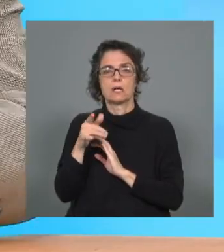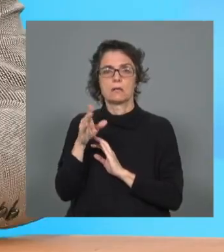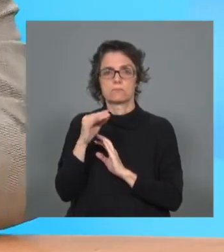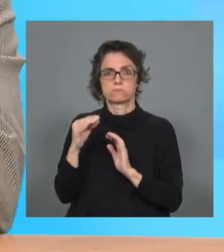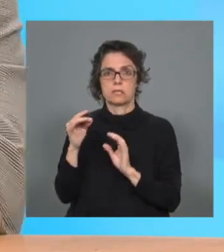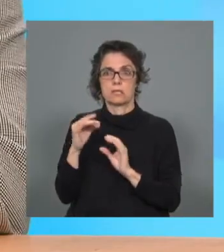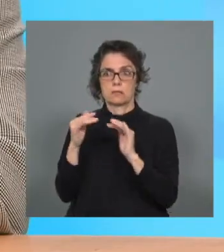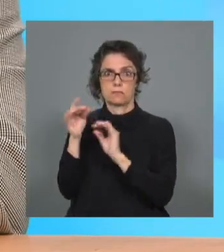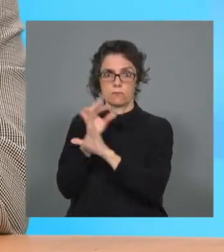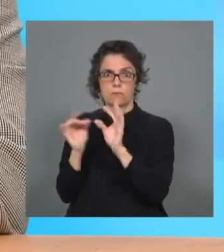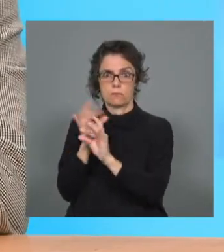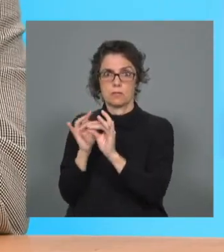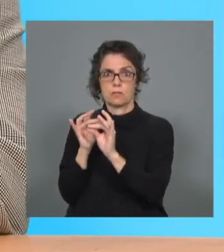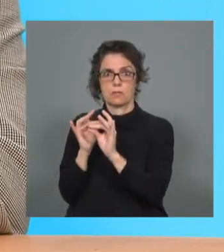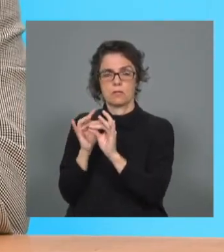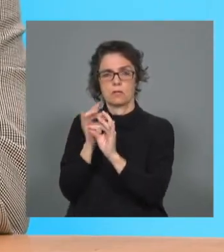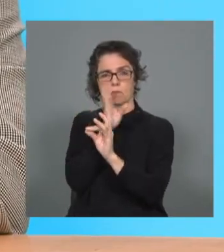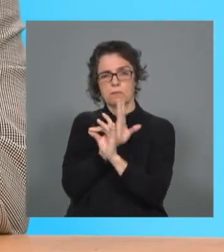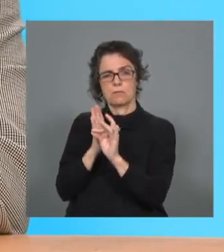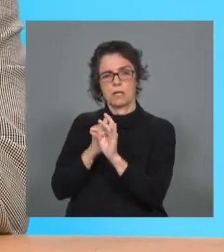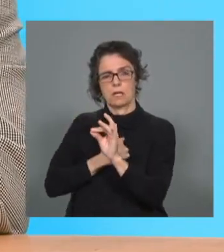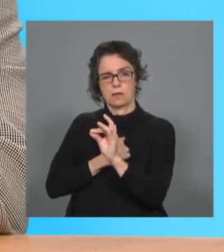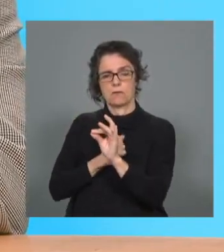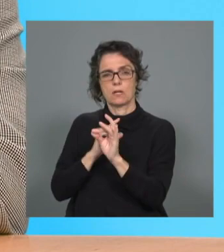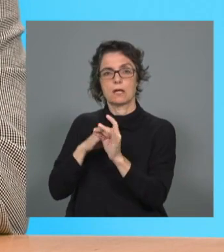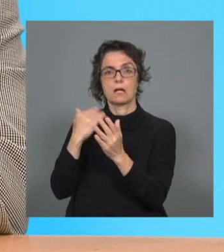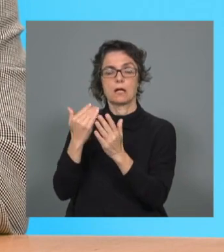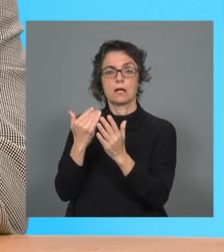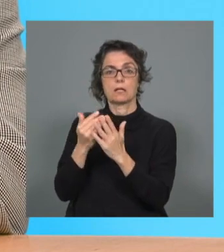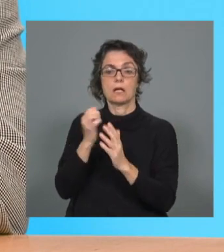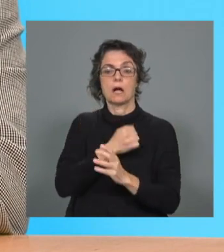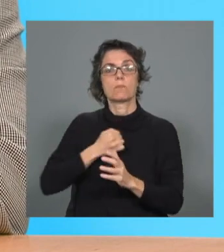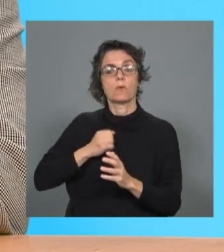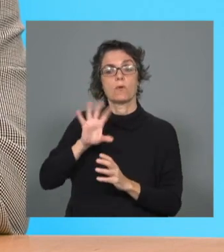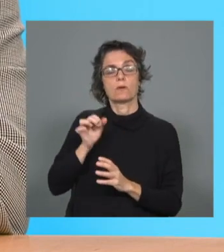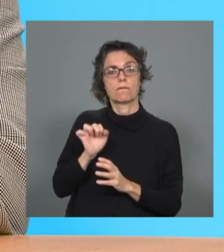mas são os países de tradição católica, até à Polónia, que é o país com mais